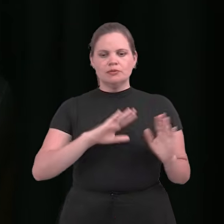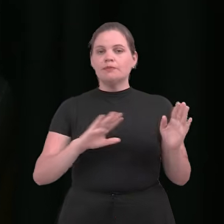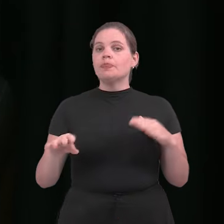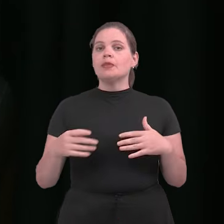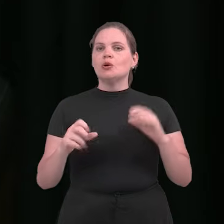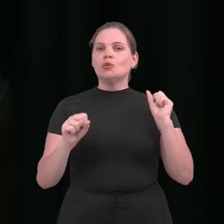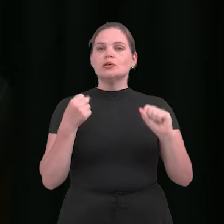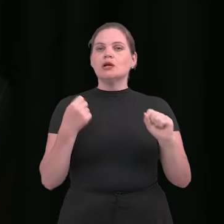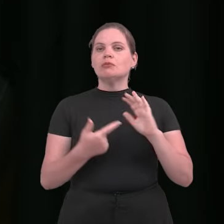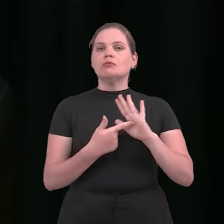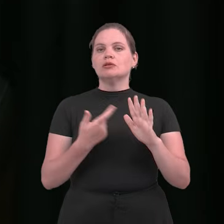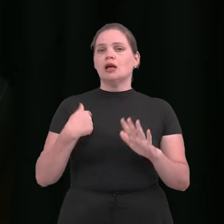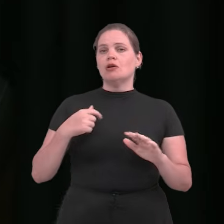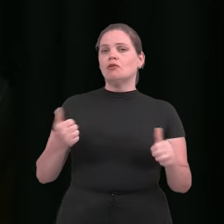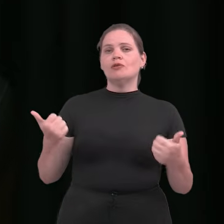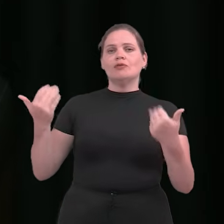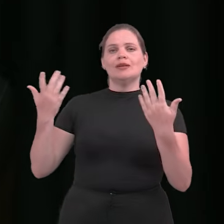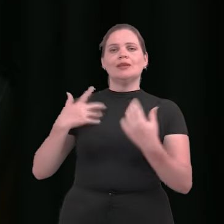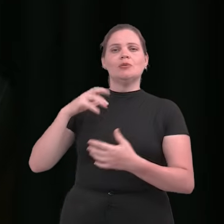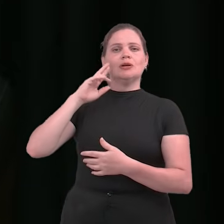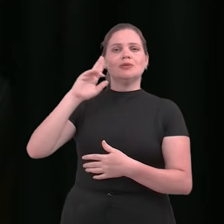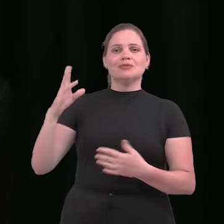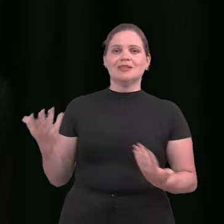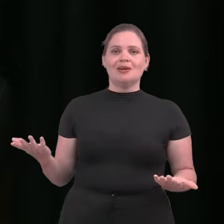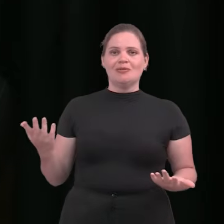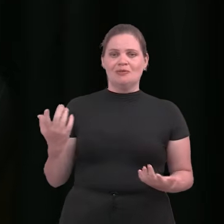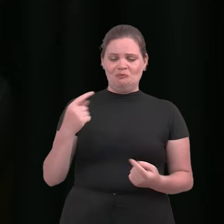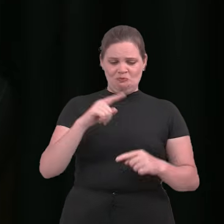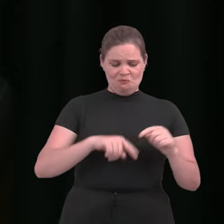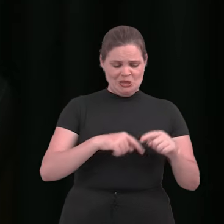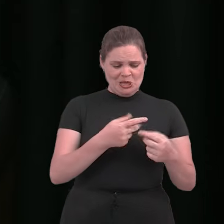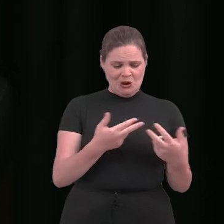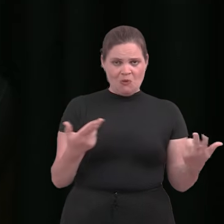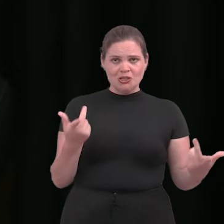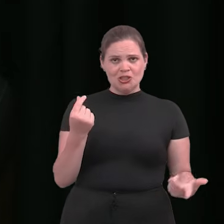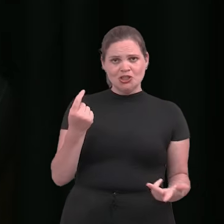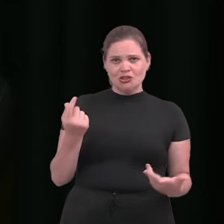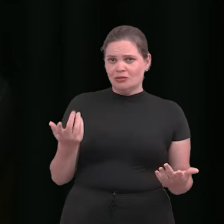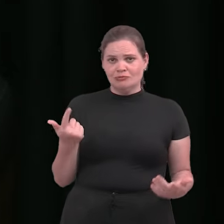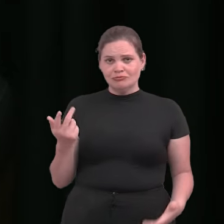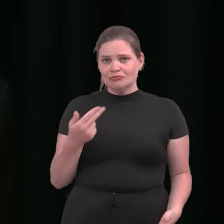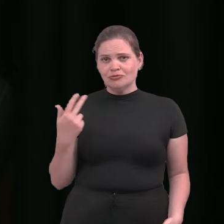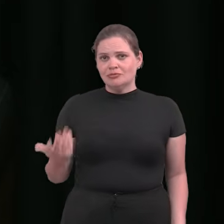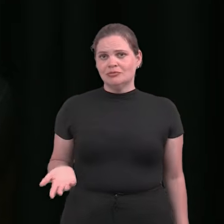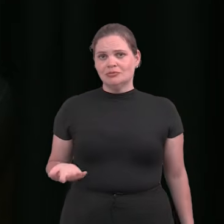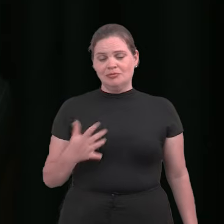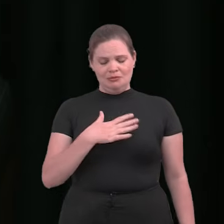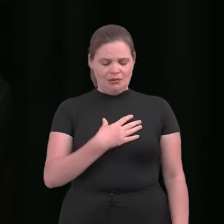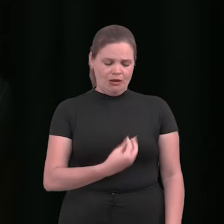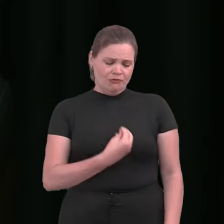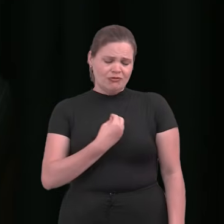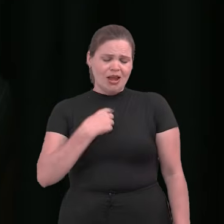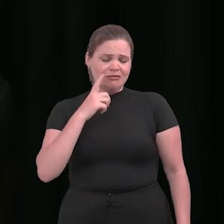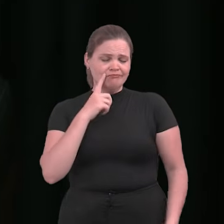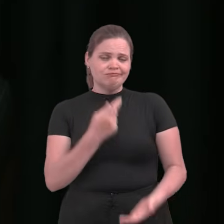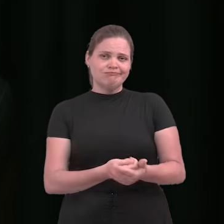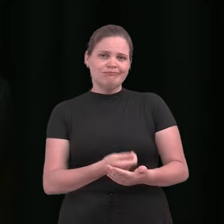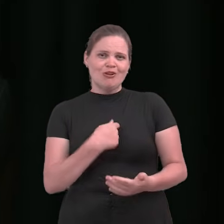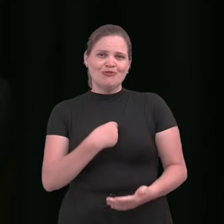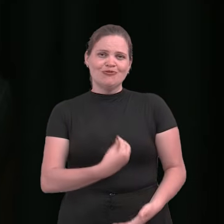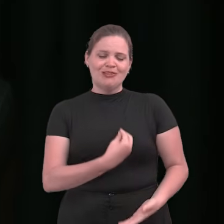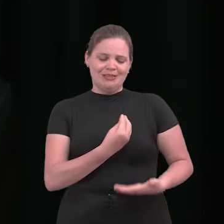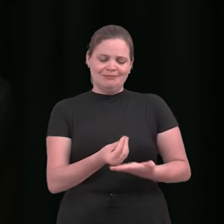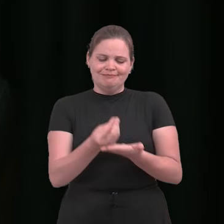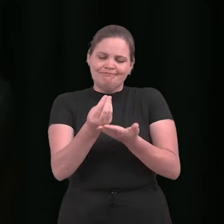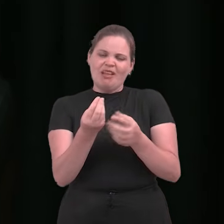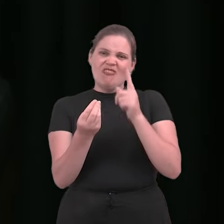assim, o que darei eu ao Senhor? É isso mesmo, irmão. Recursos materiais? Uhum. Não tem. A nossa própria vida é aquilo que nós podemos ofertar